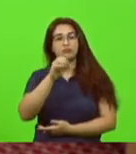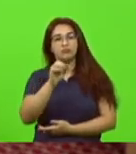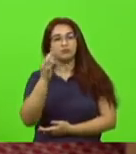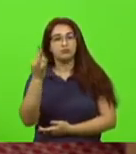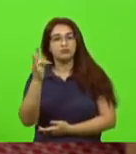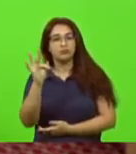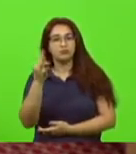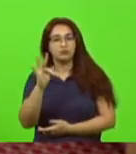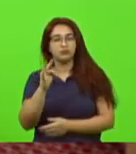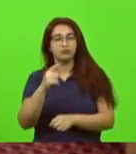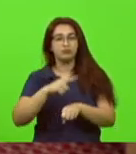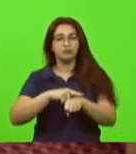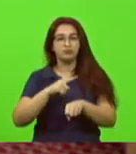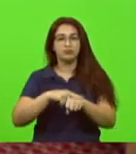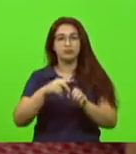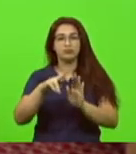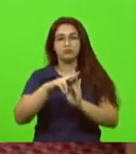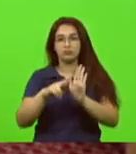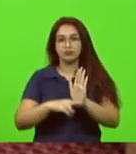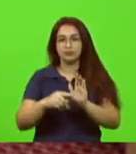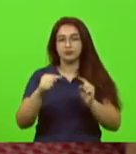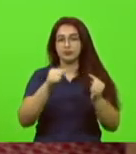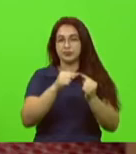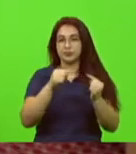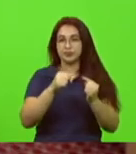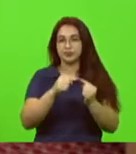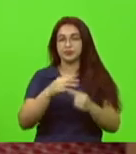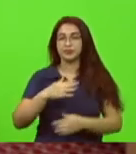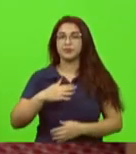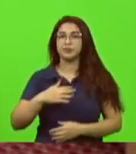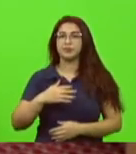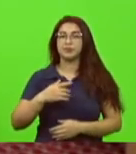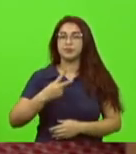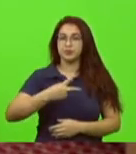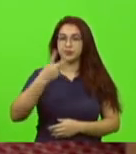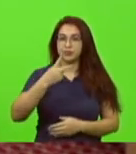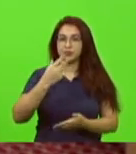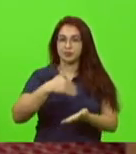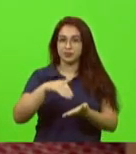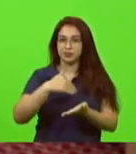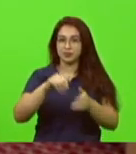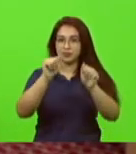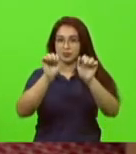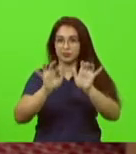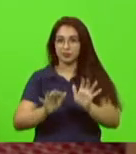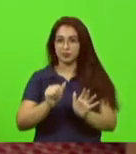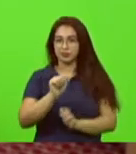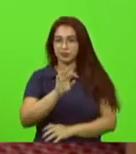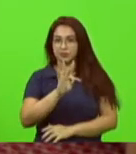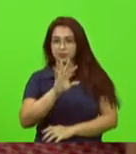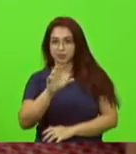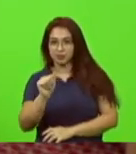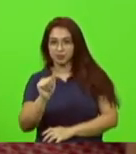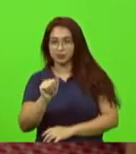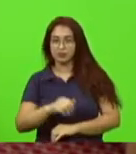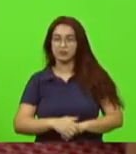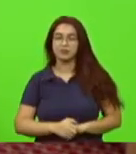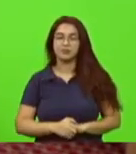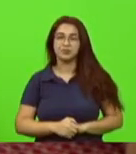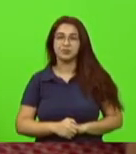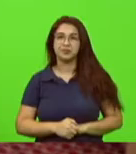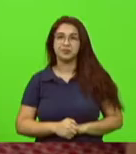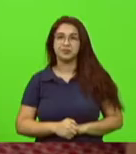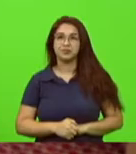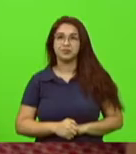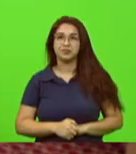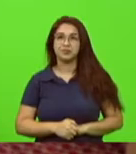horário regimental. Para constar, o segundo secretário lavrou a presente ata. Era isso, senhor presidente,